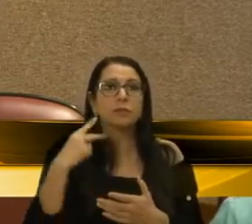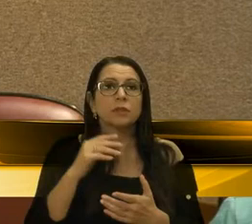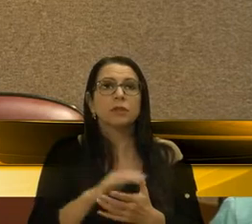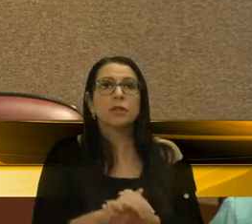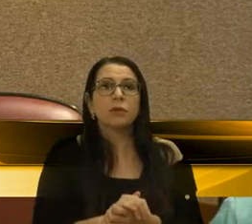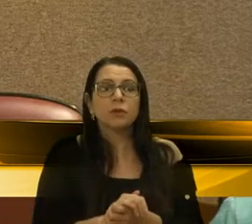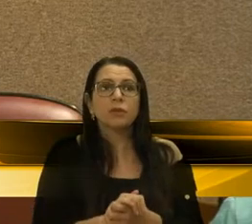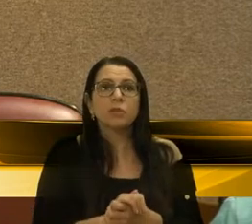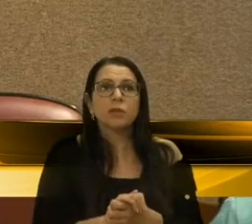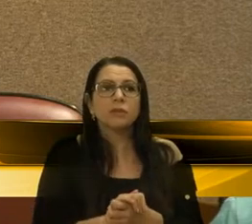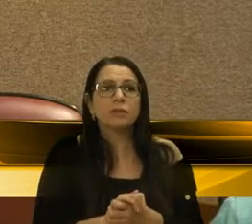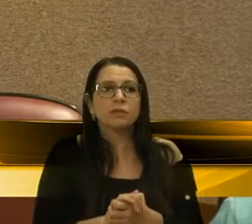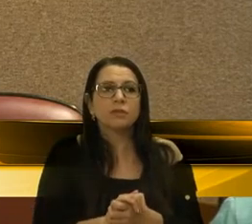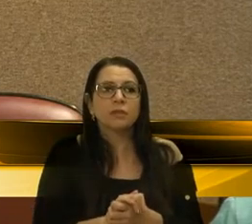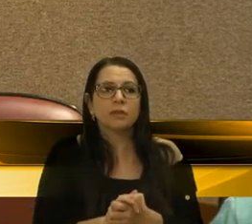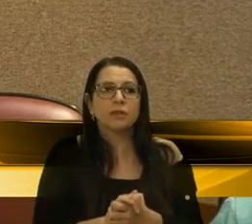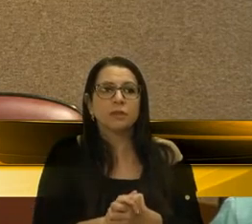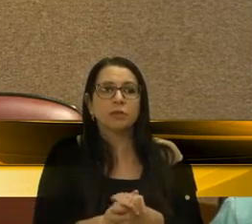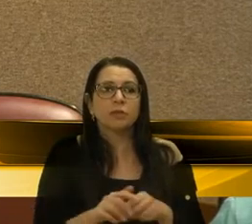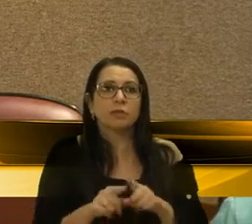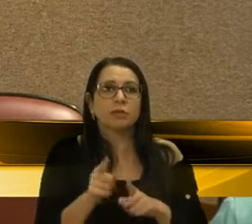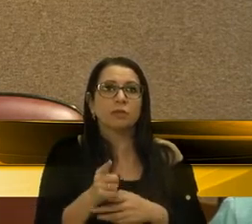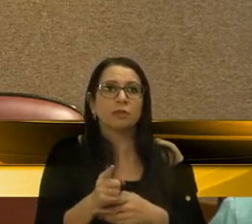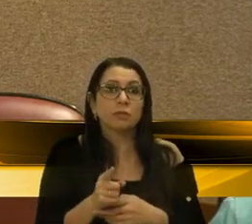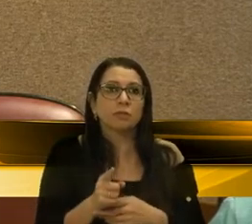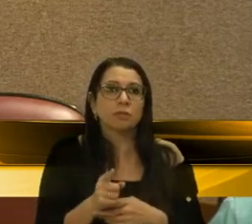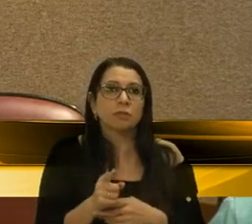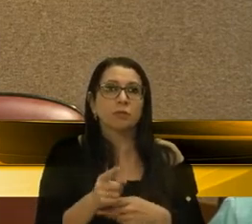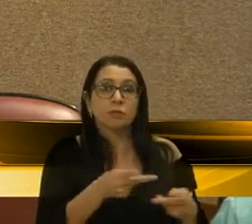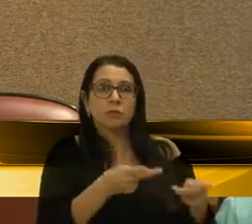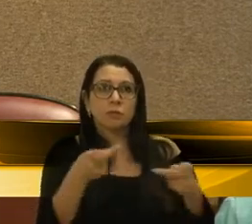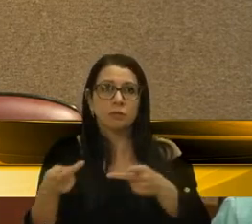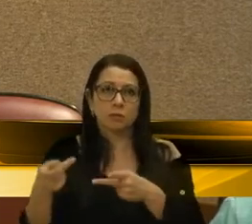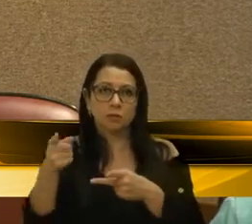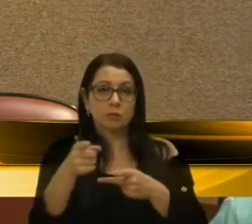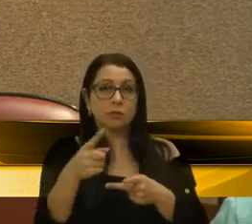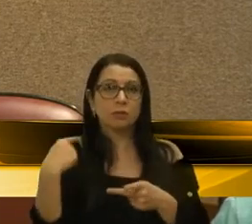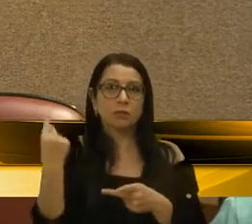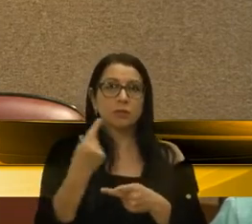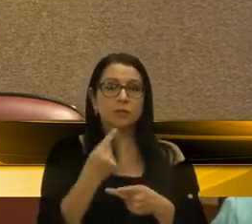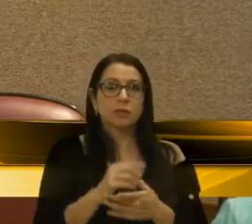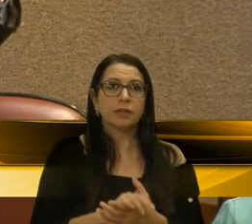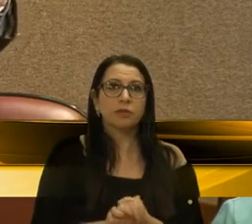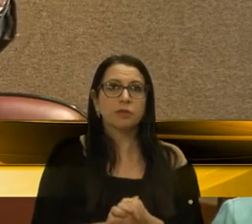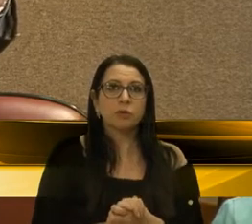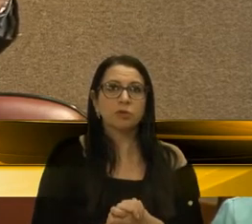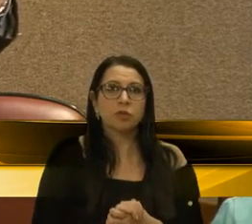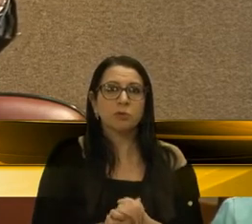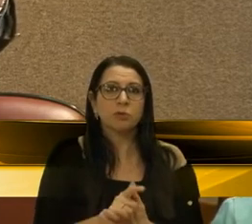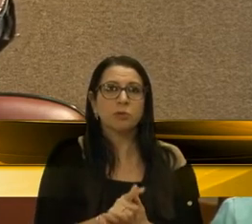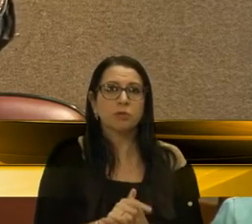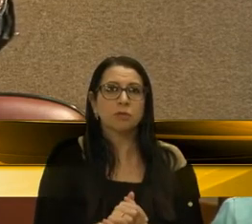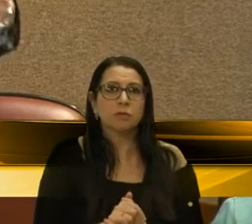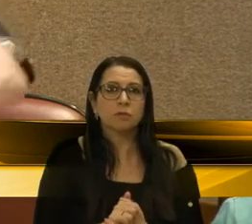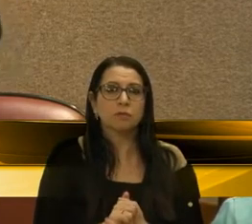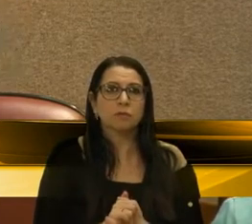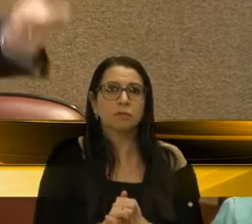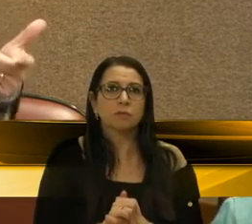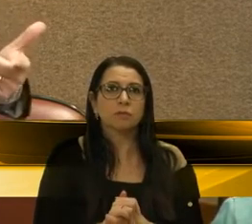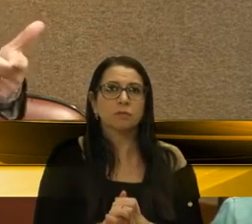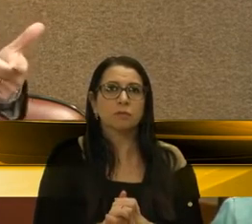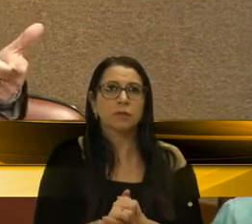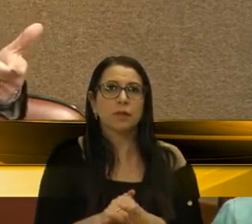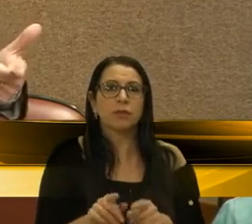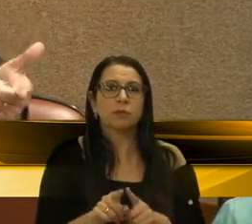Numa visita, nós, vereadores, fizemos várias visitas e viemos aqui e mostramos quando estávamos e